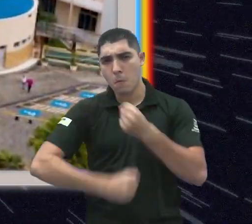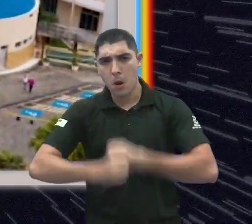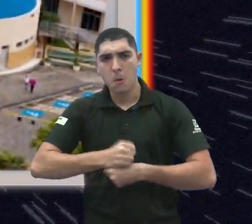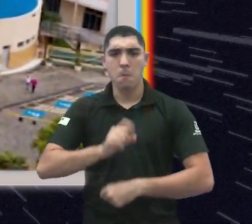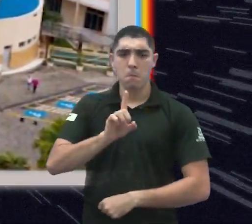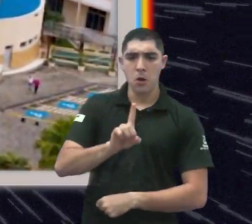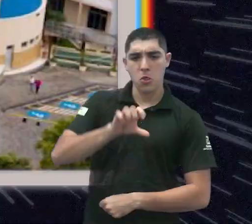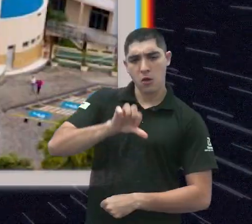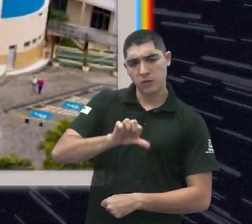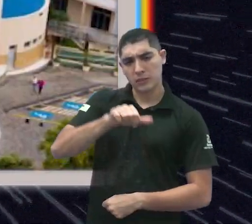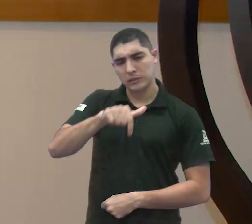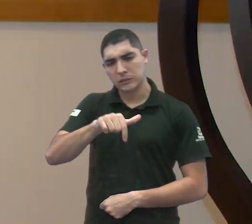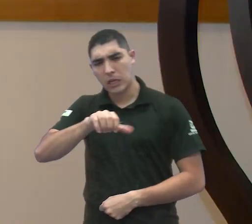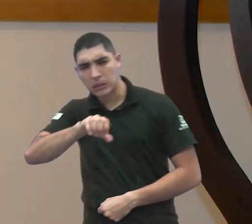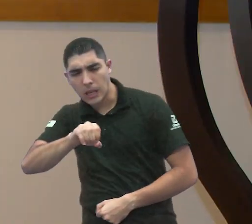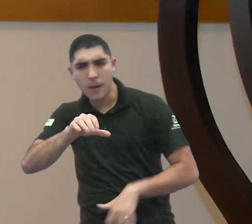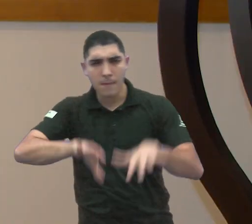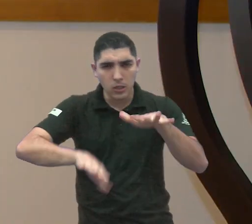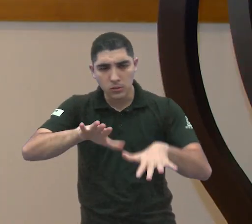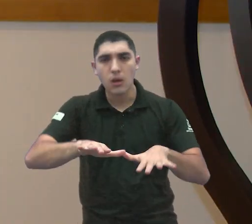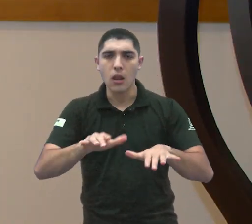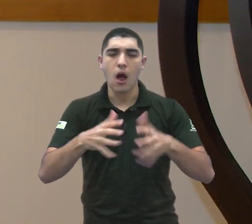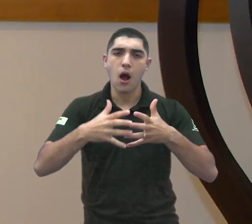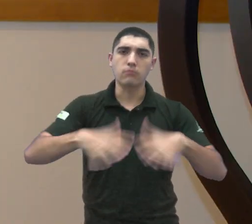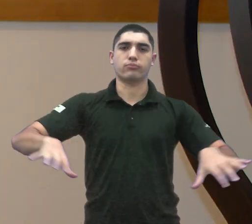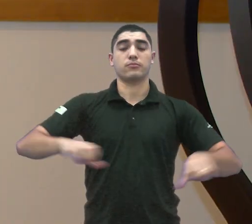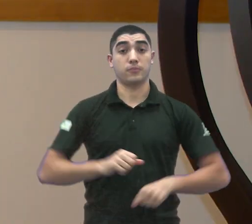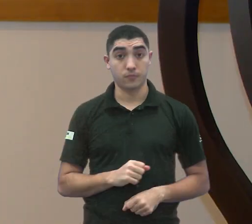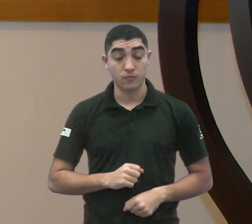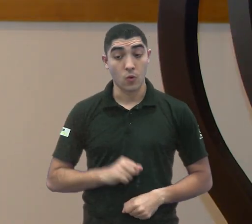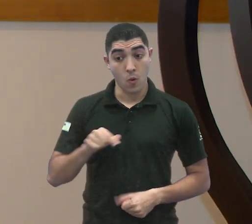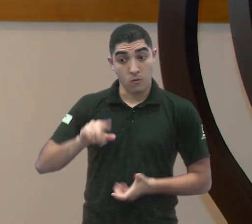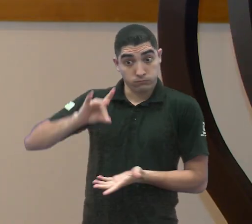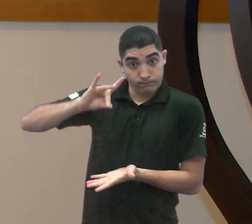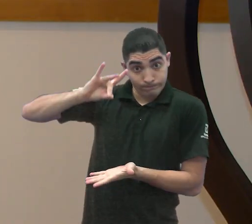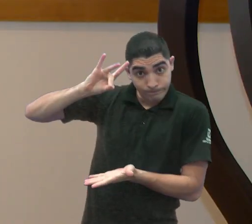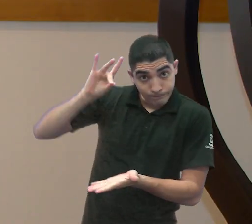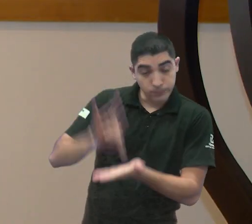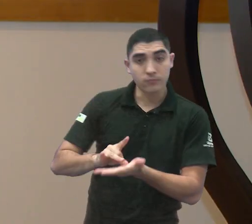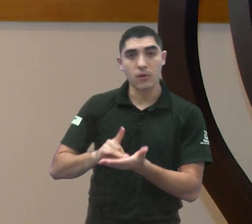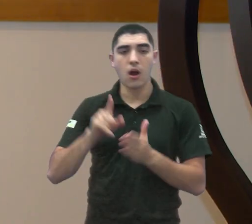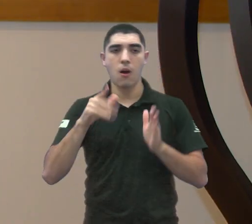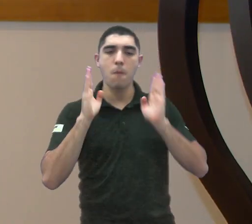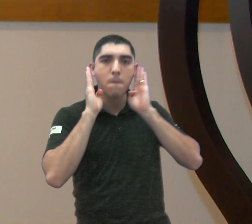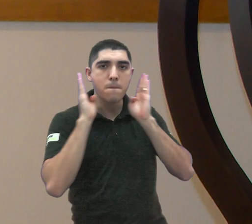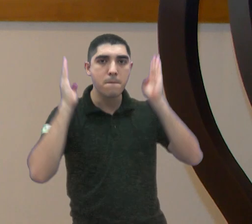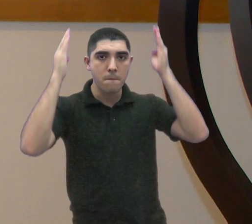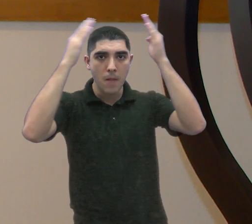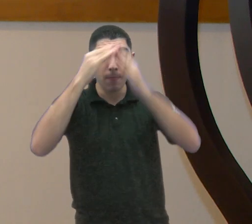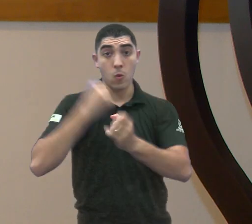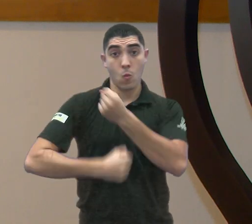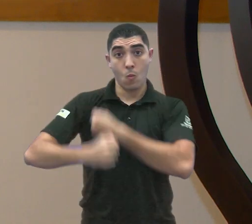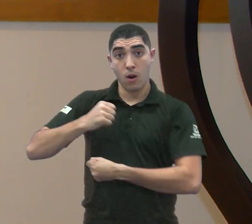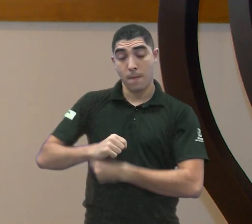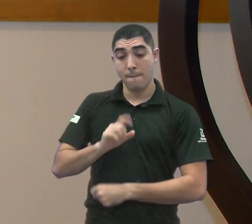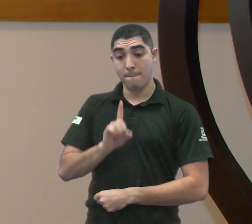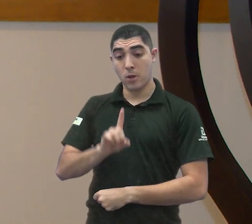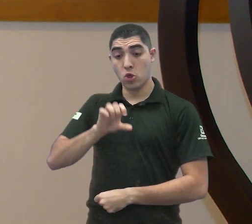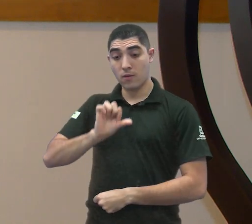anos 1970. O processo mesmo oficial foi entregue ao Papa da época